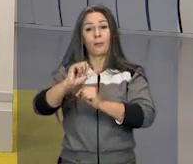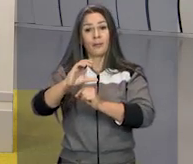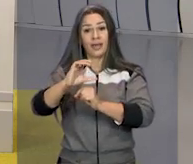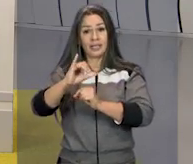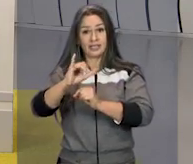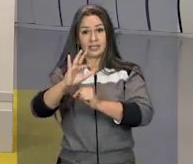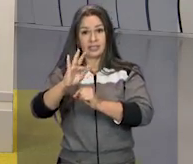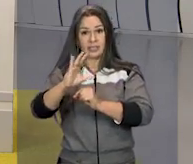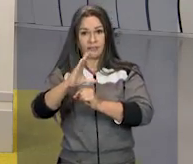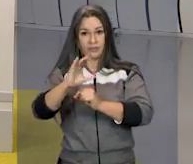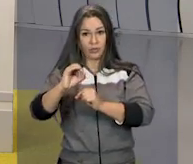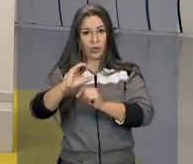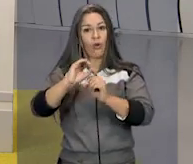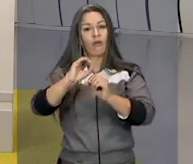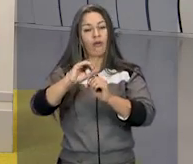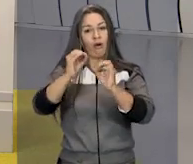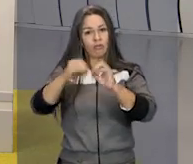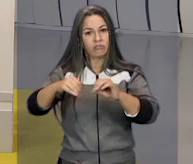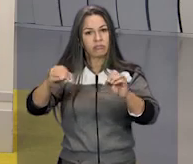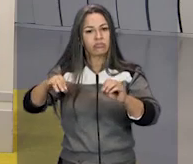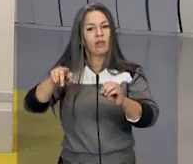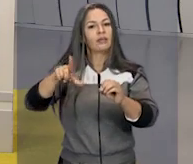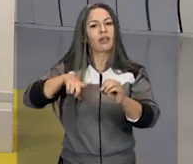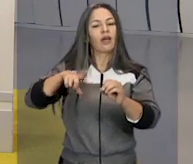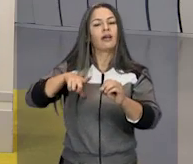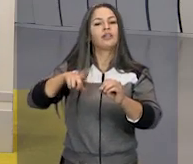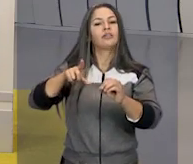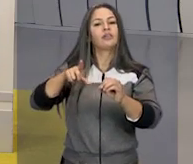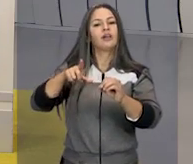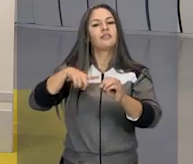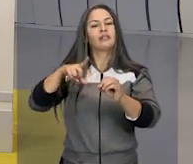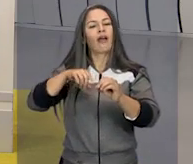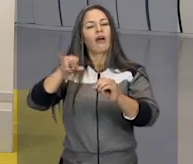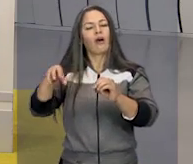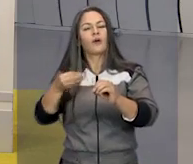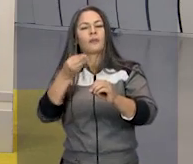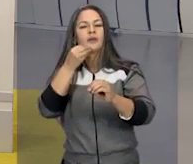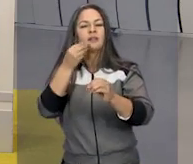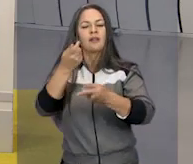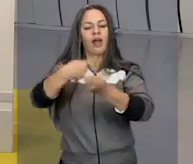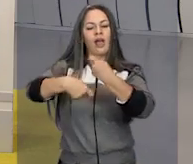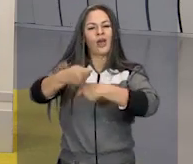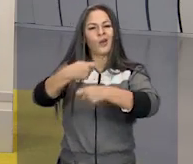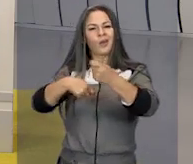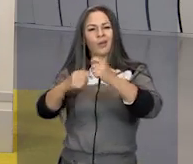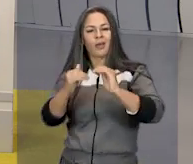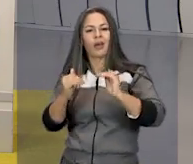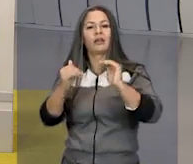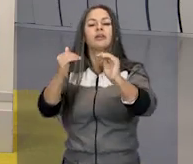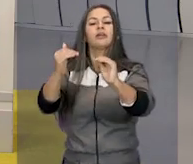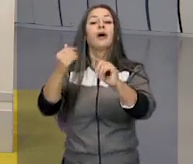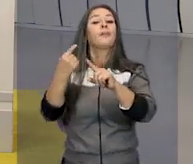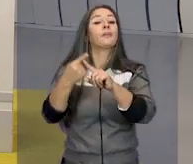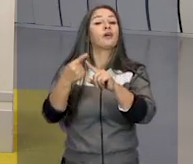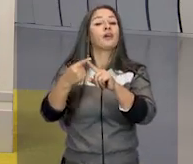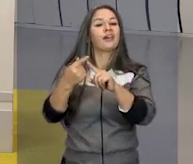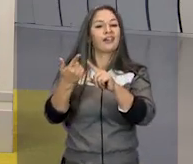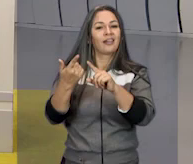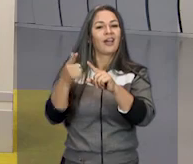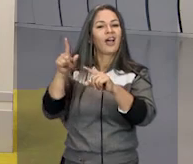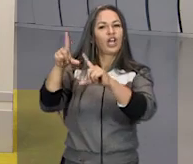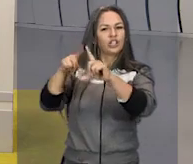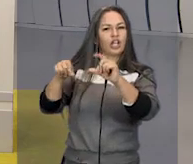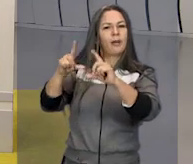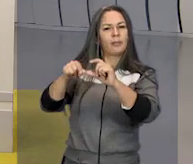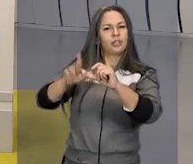Pacífico também, ali na região da Califórnia, e essa ascensão chinesa, a japonesa que já